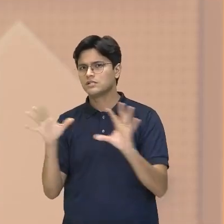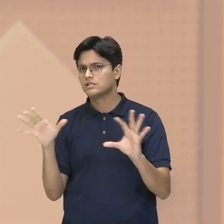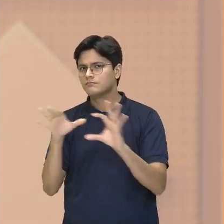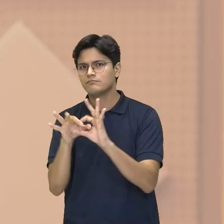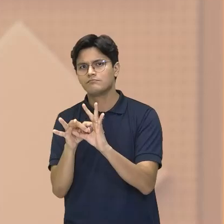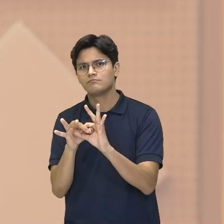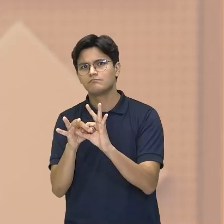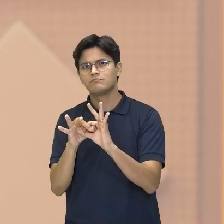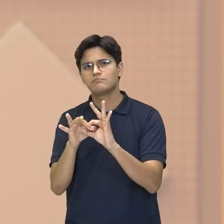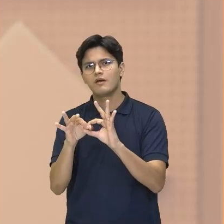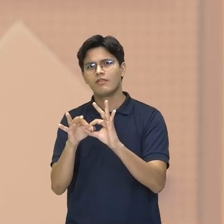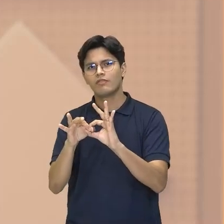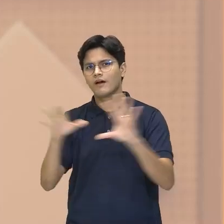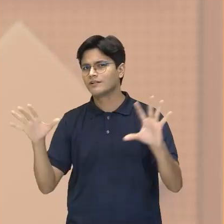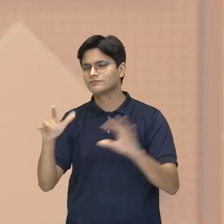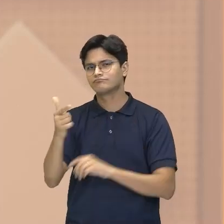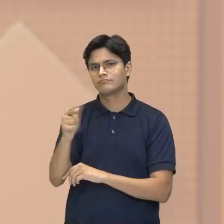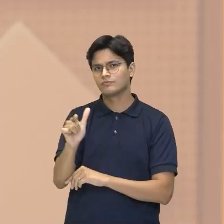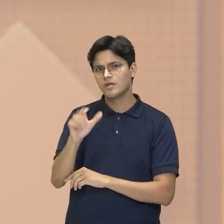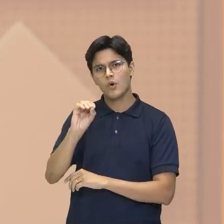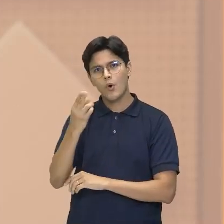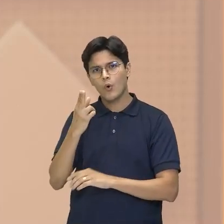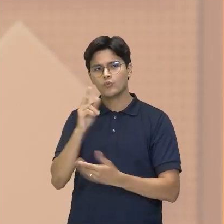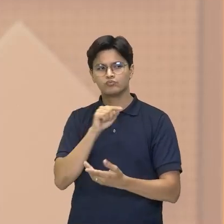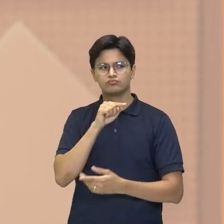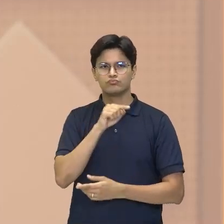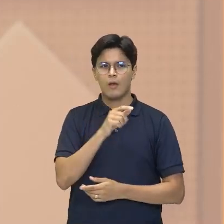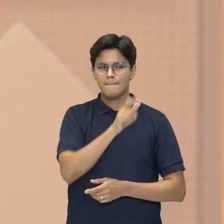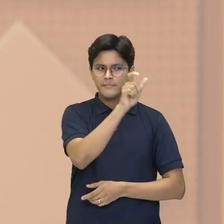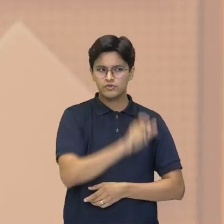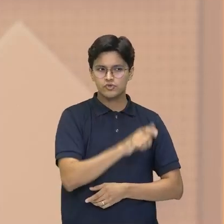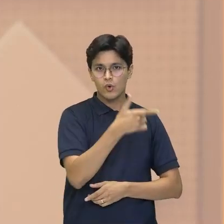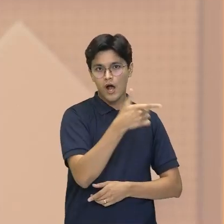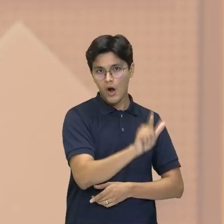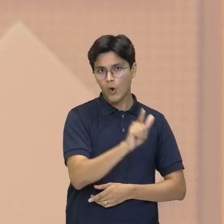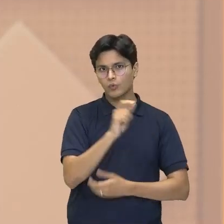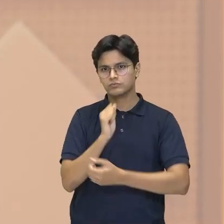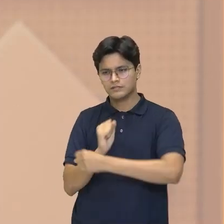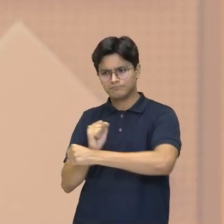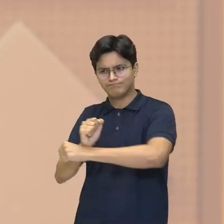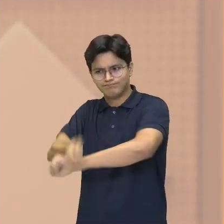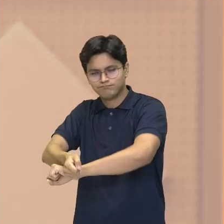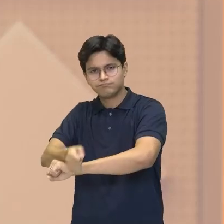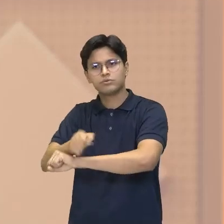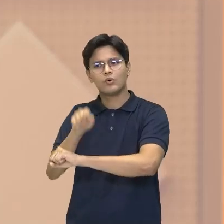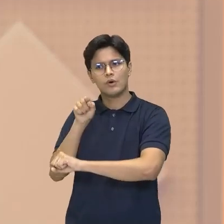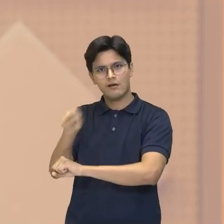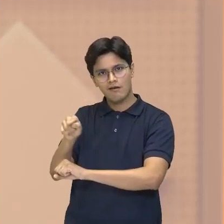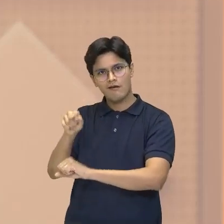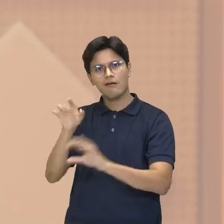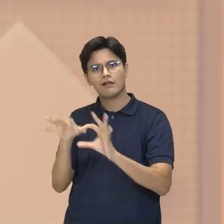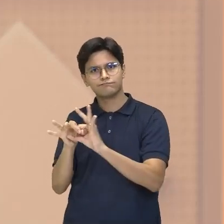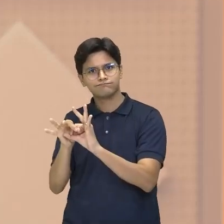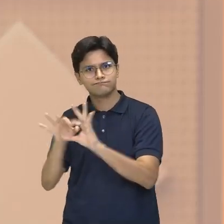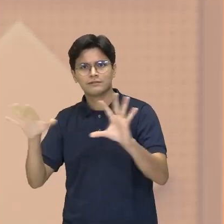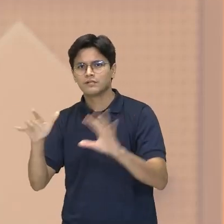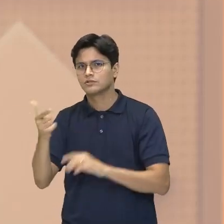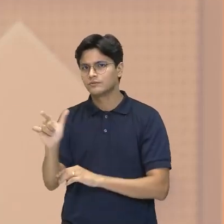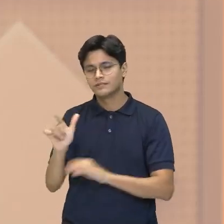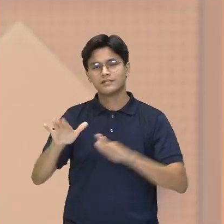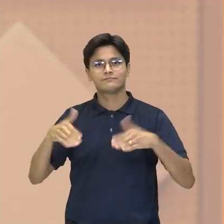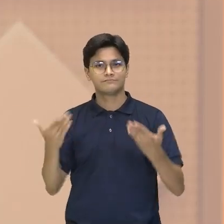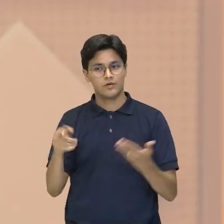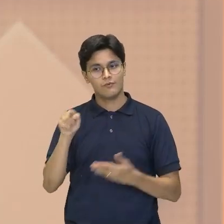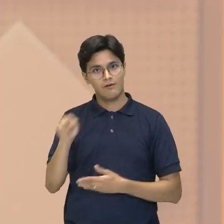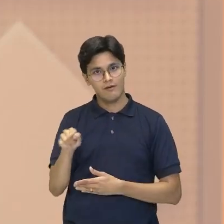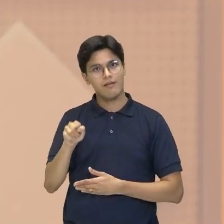forma imposta, está na condição de ser escravizado. Então, a escravidão, o termo escravidão é justamente